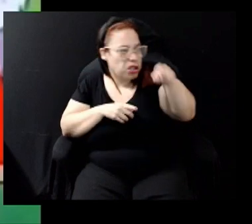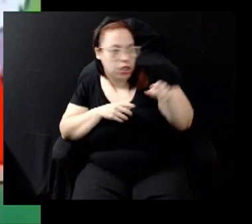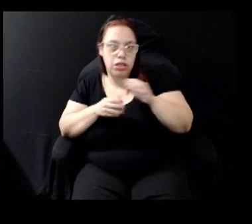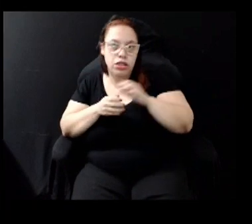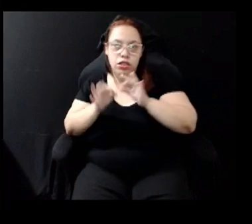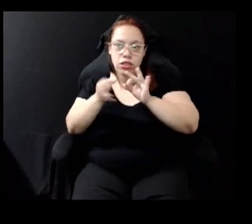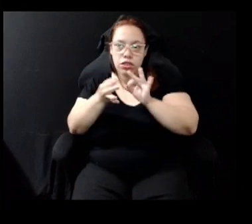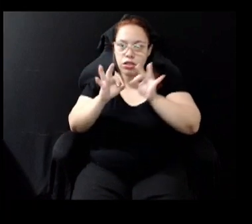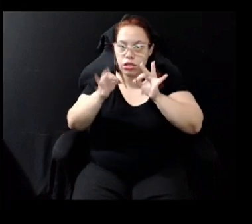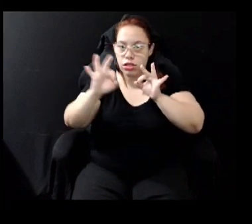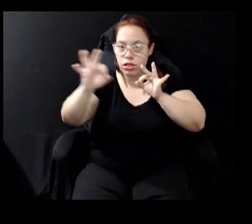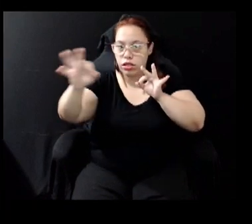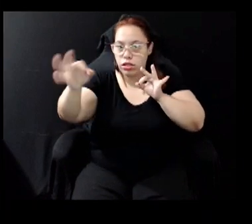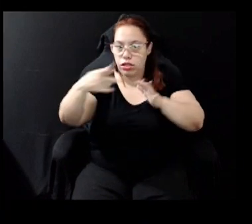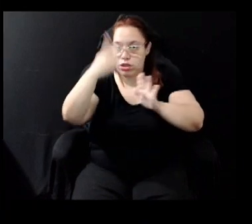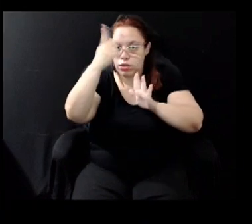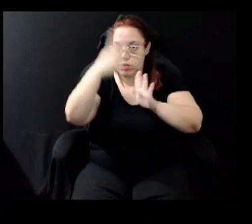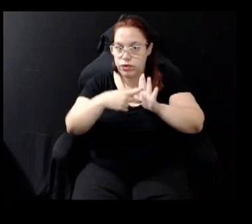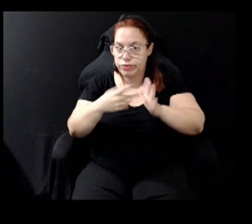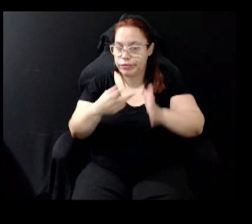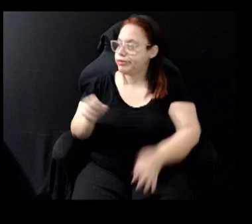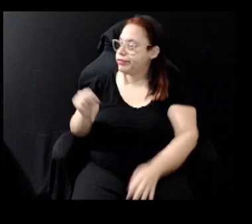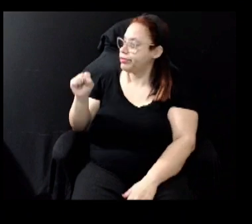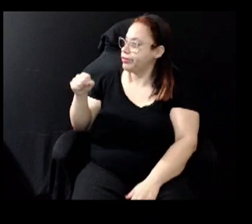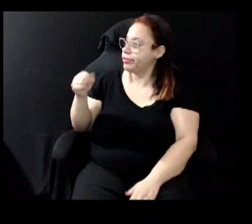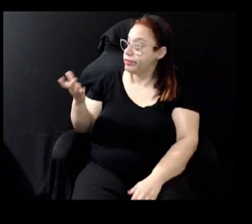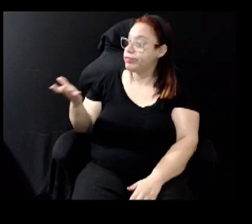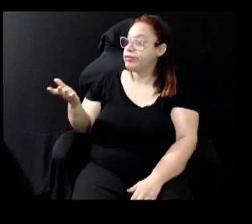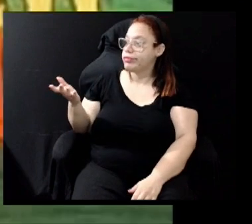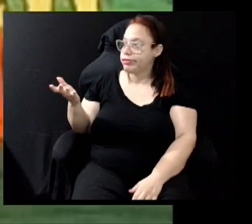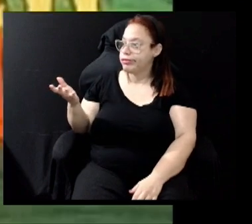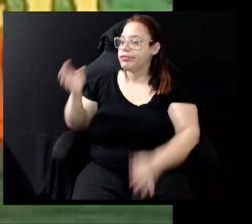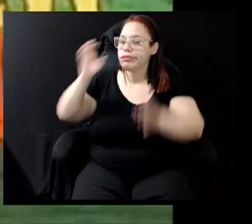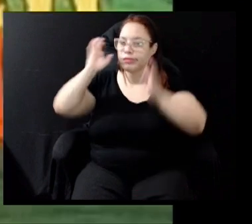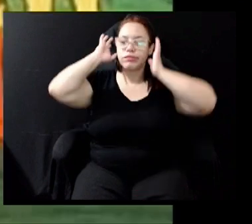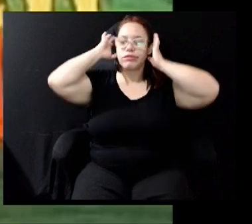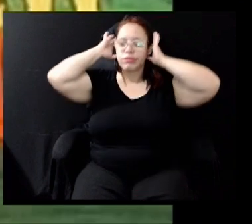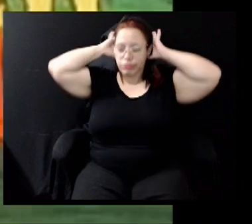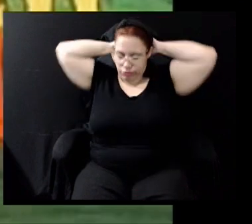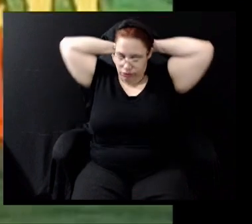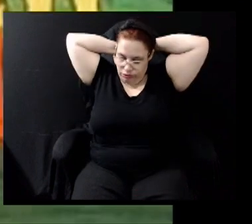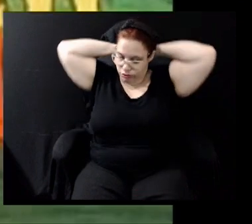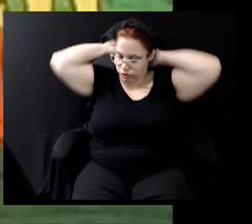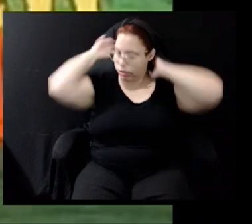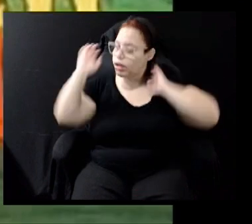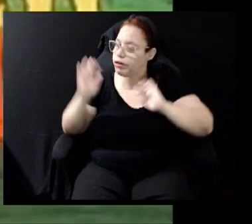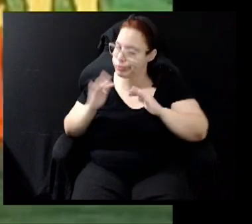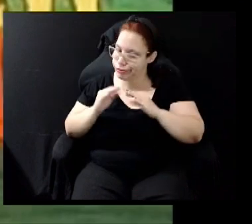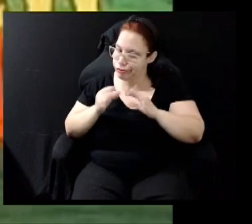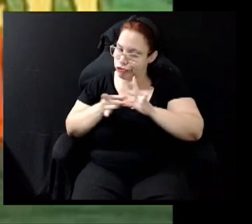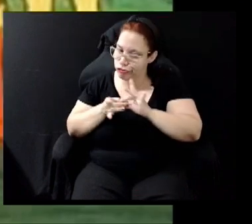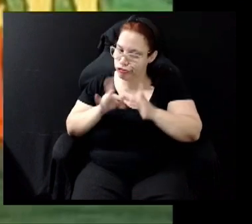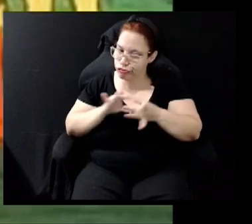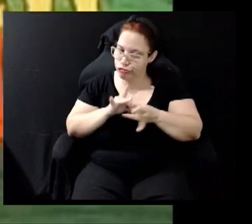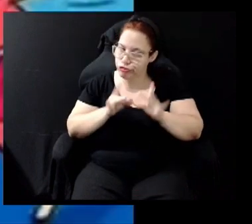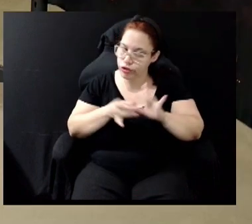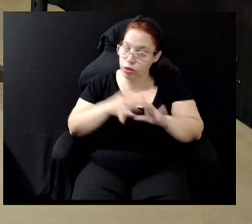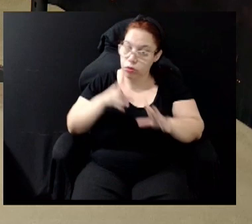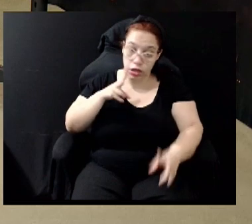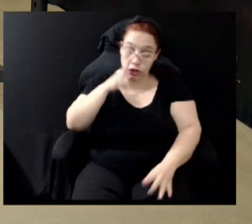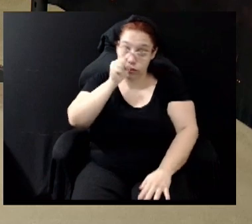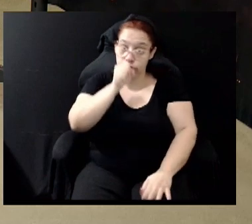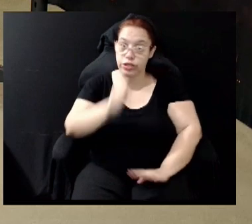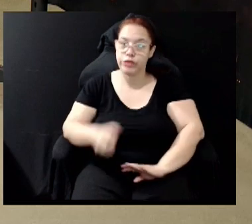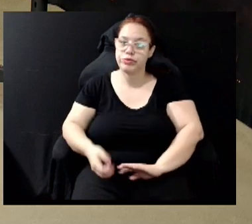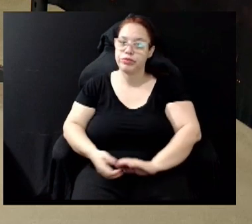si. Exatamente. Então, essa questão da conexão, ela, sem dúvida, era mais forte antes.